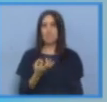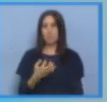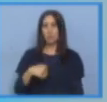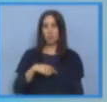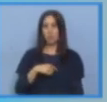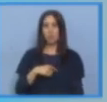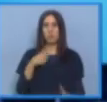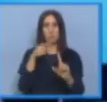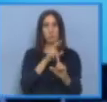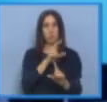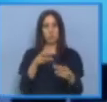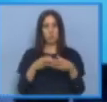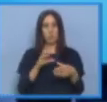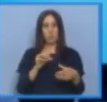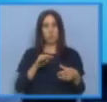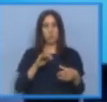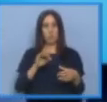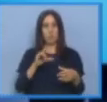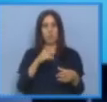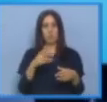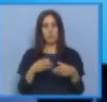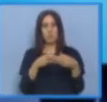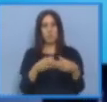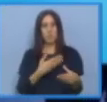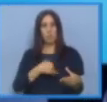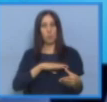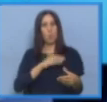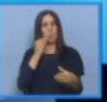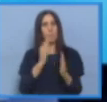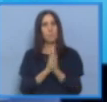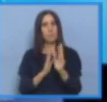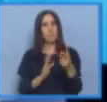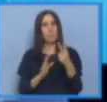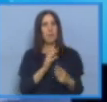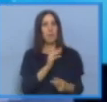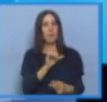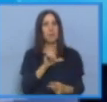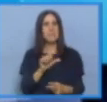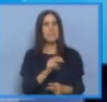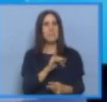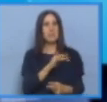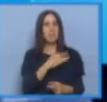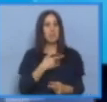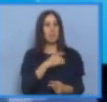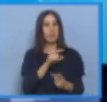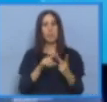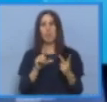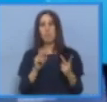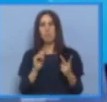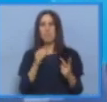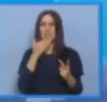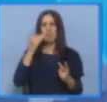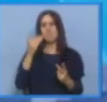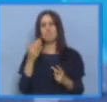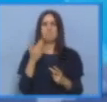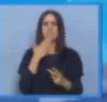missionários da Consolata, estamos presentes na Diocese de Coimbra através destas duas paróquias, Alqueidão e Lavos. Tenho 2 colegas já de uma certa idade comigo